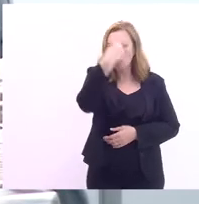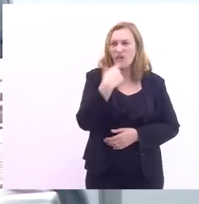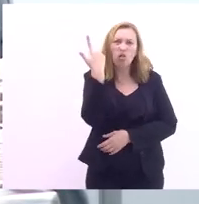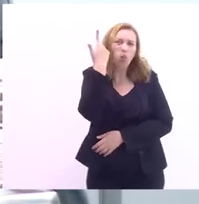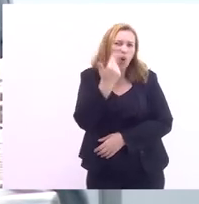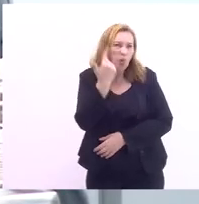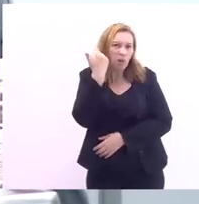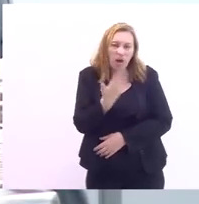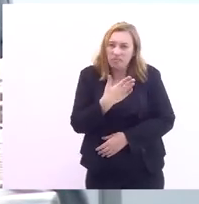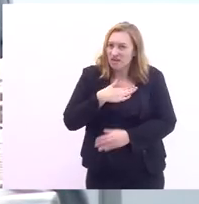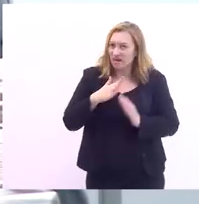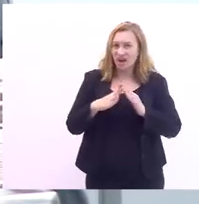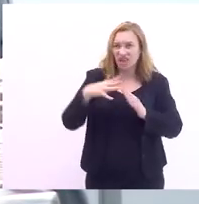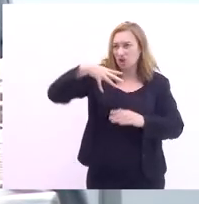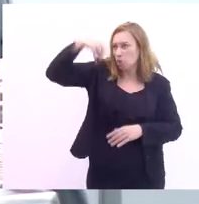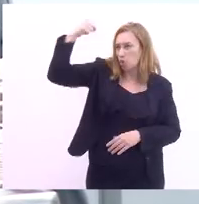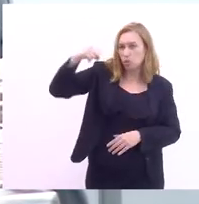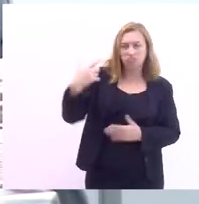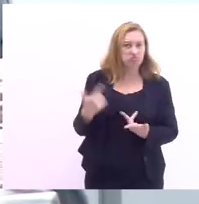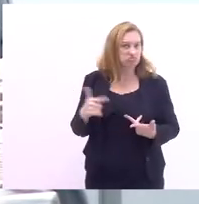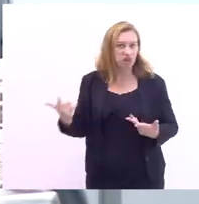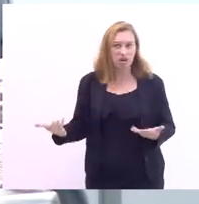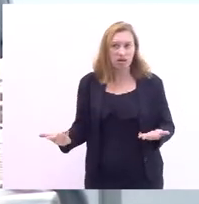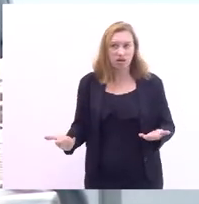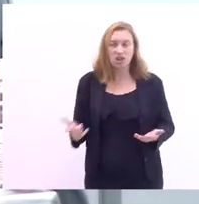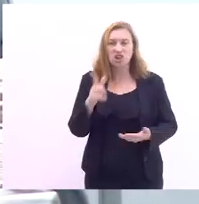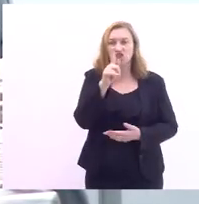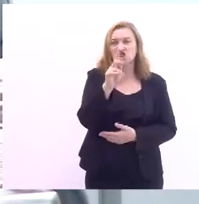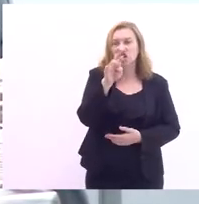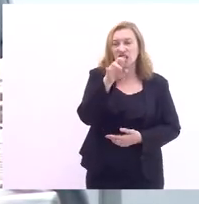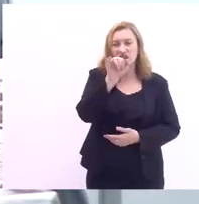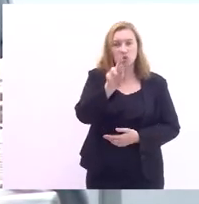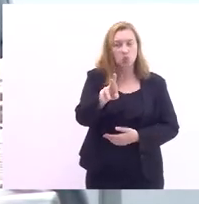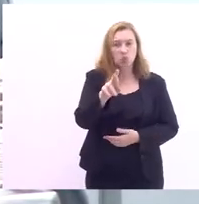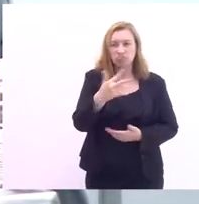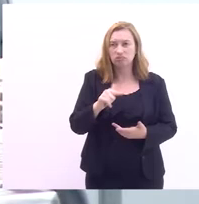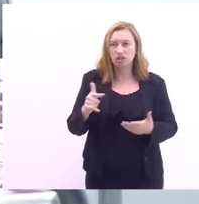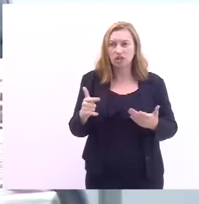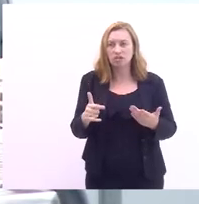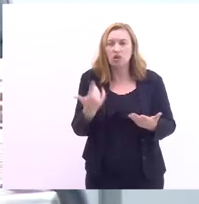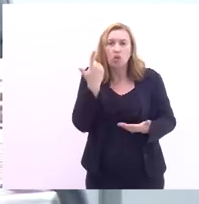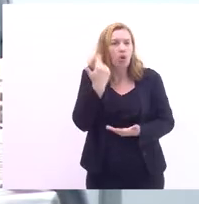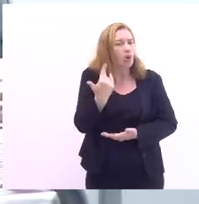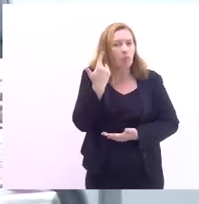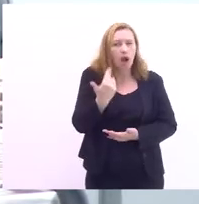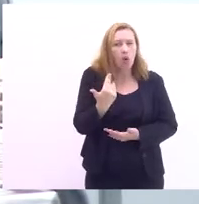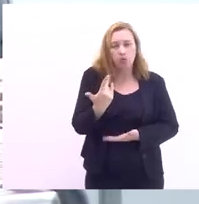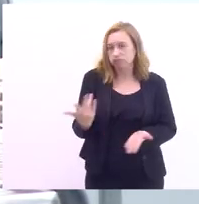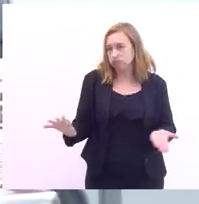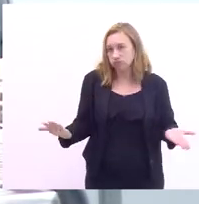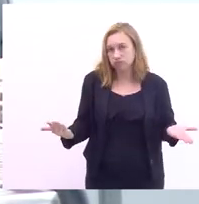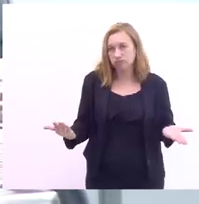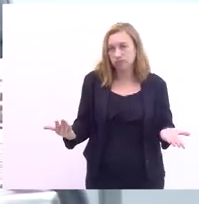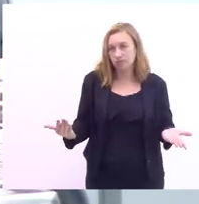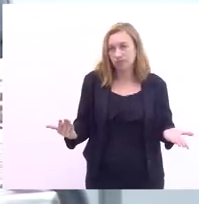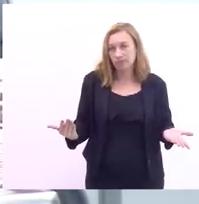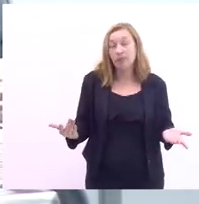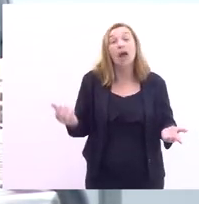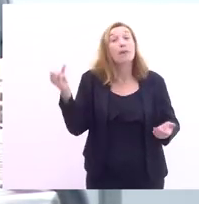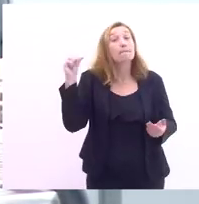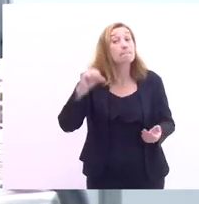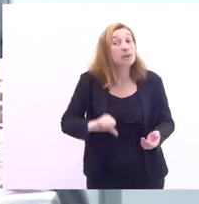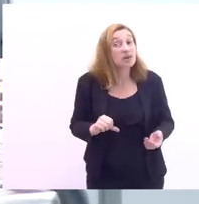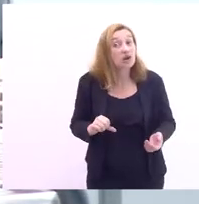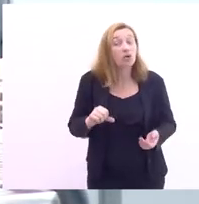horas. Já acostumei, só não tive dinheiro para comprar um gerador ainda. Mas, assim, isso é muito normal, é muito comum. Pior é